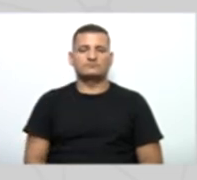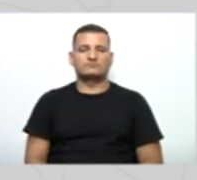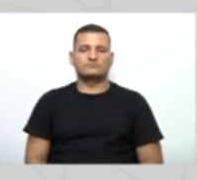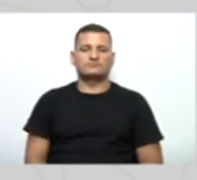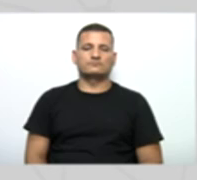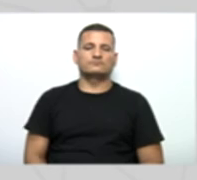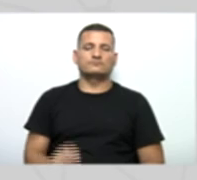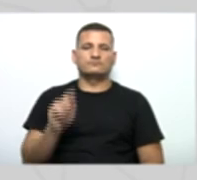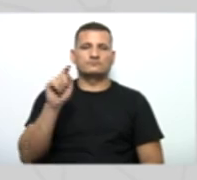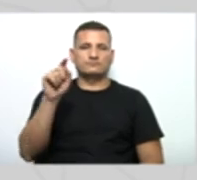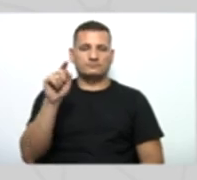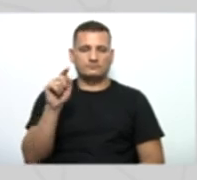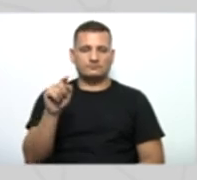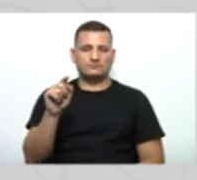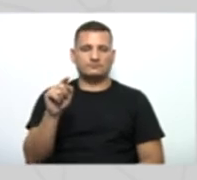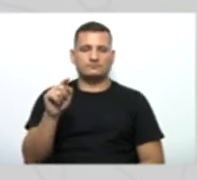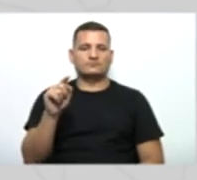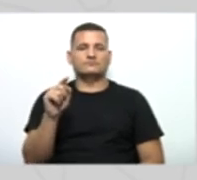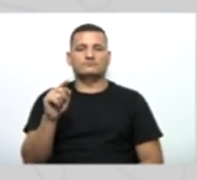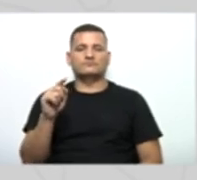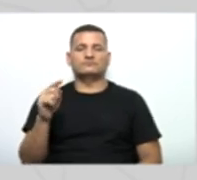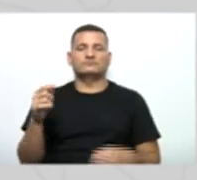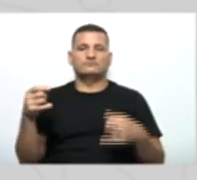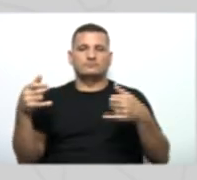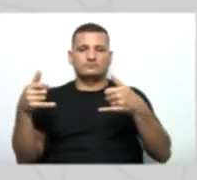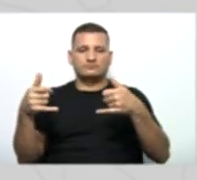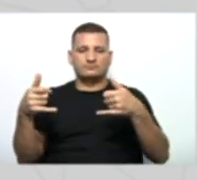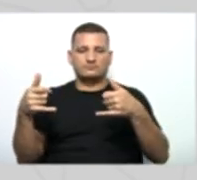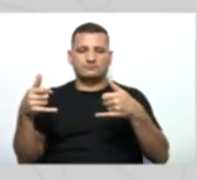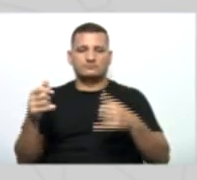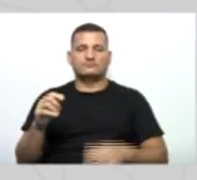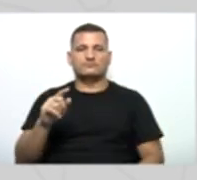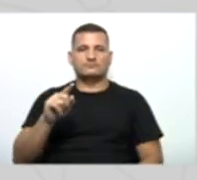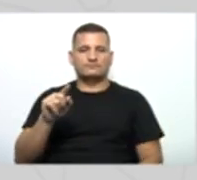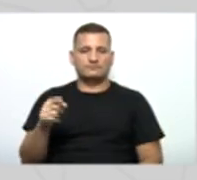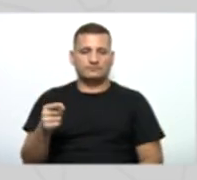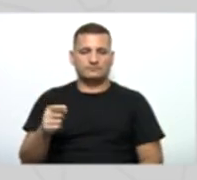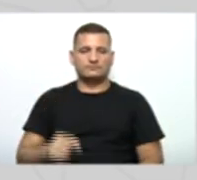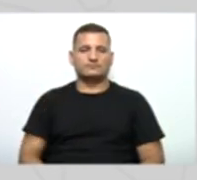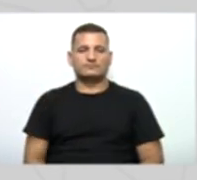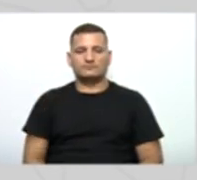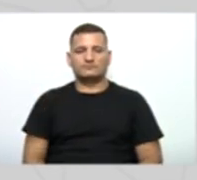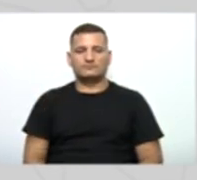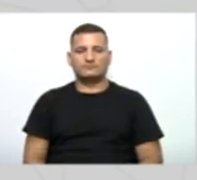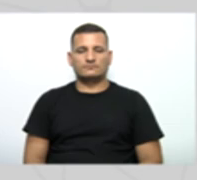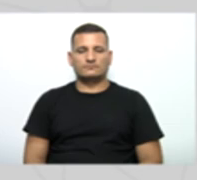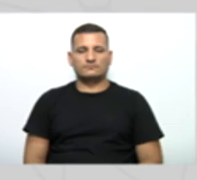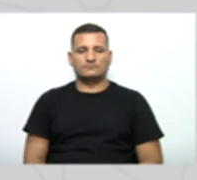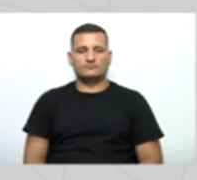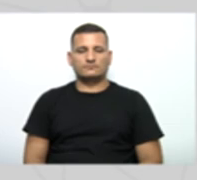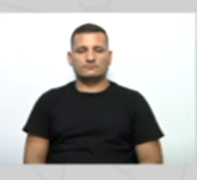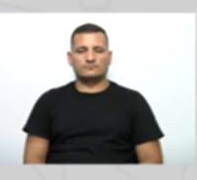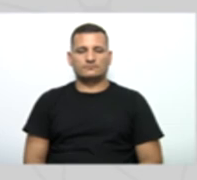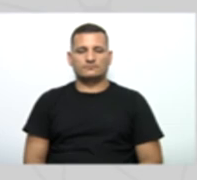dois pontos, abre e fecha chaves, vírgula, e-mail,